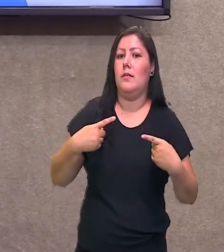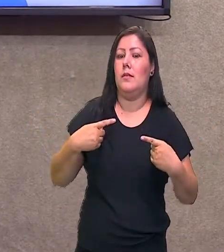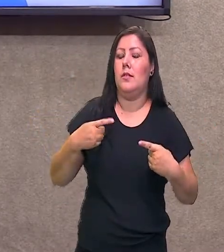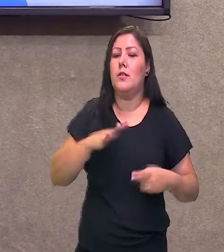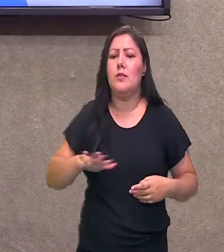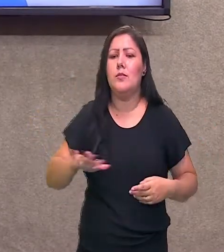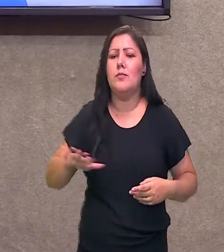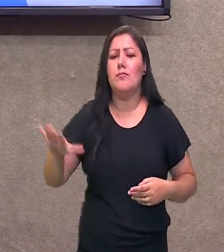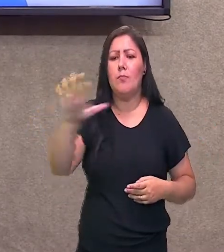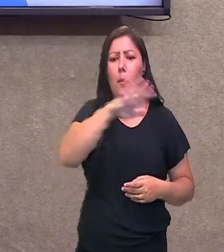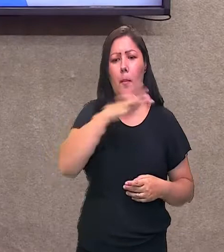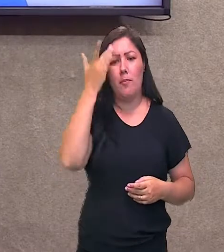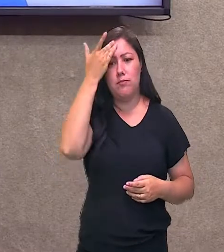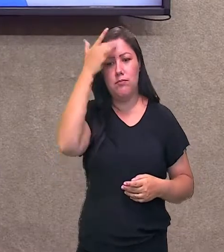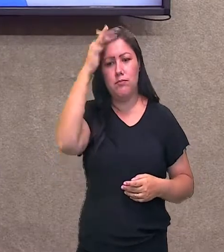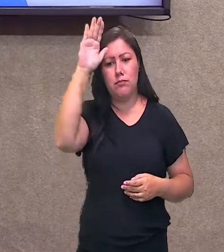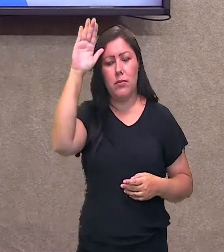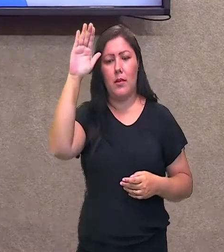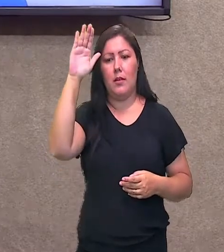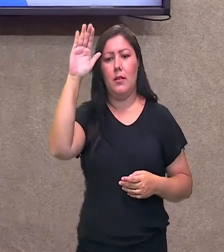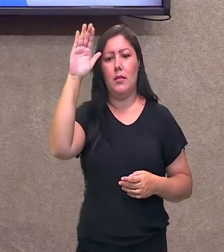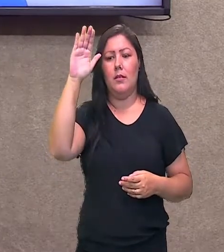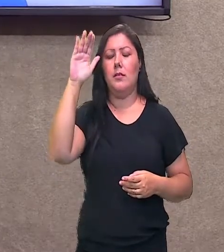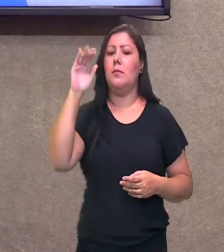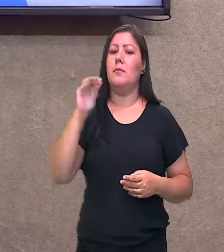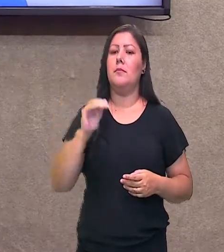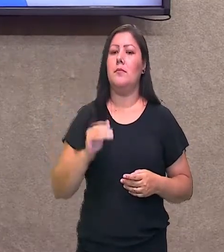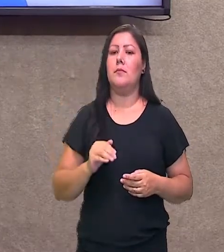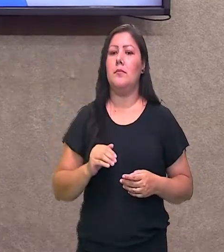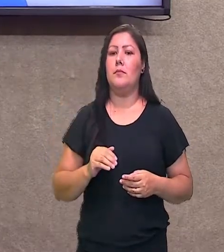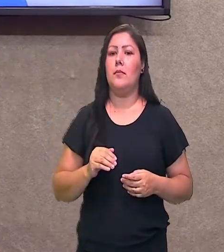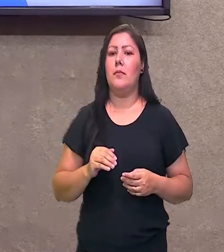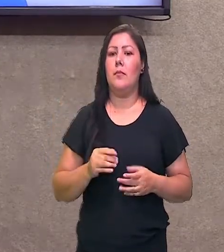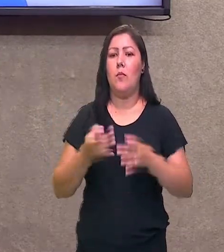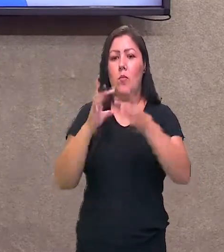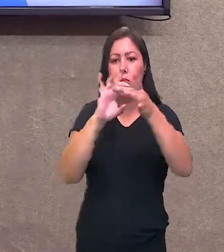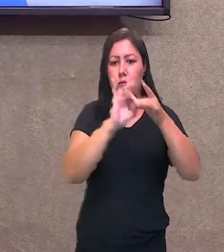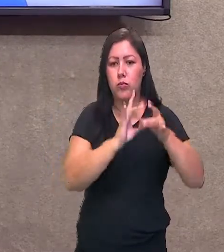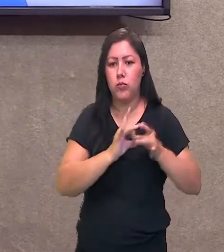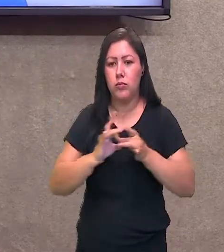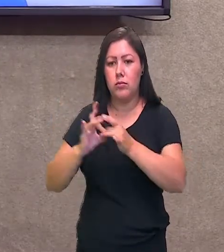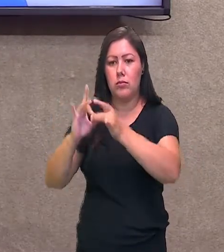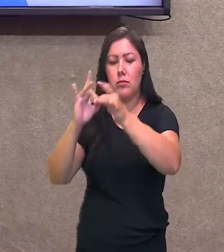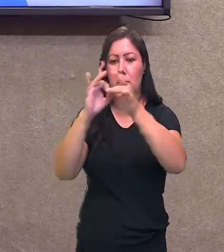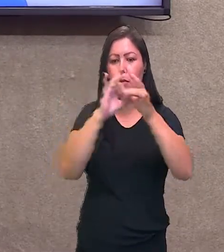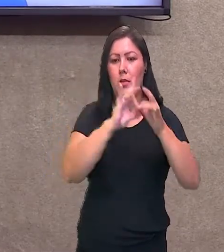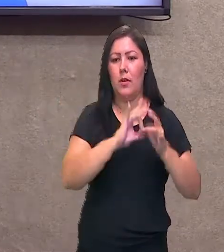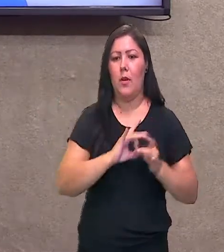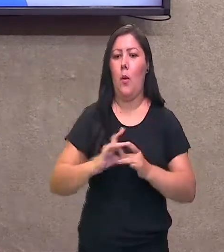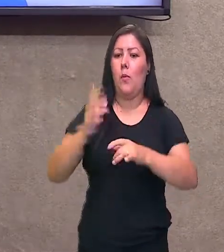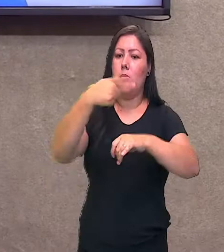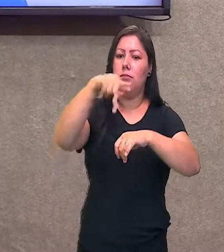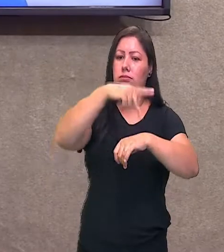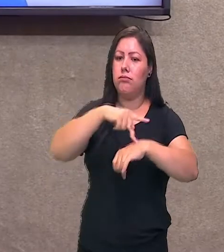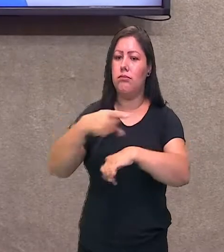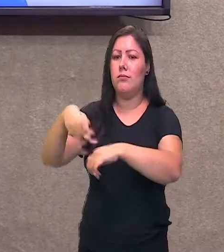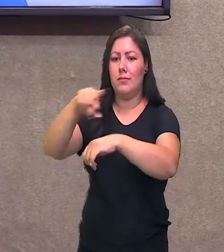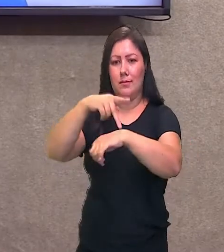organizações multilaterais, envolvendo vários